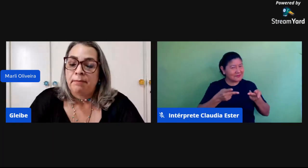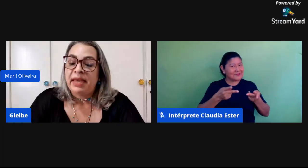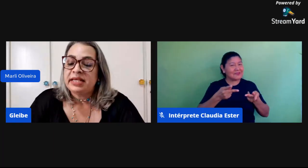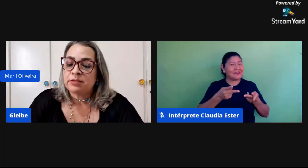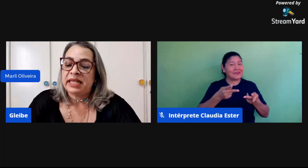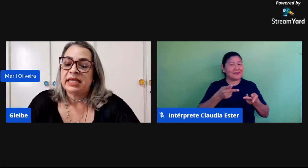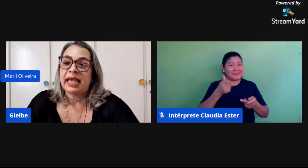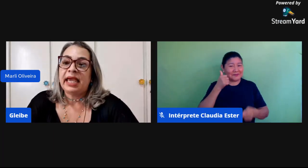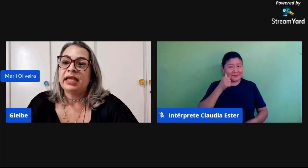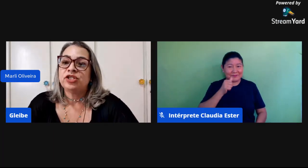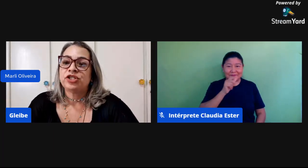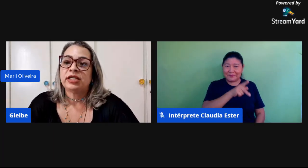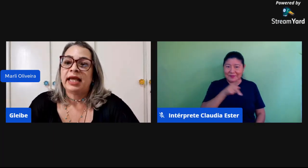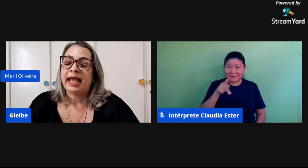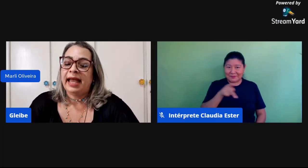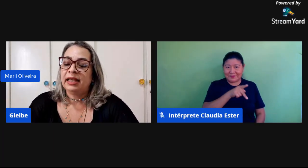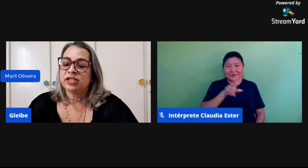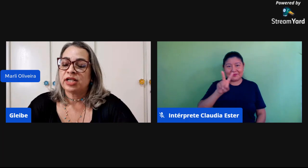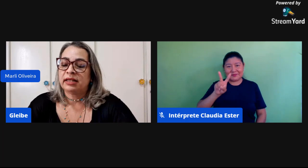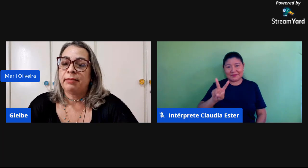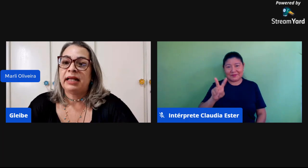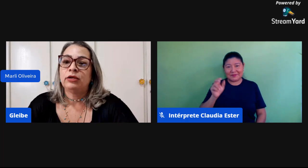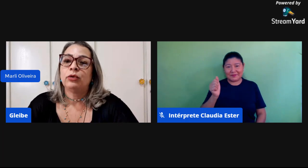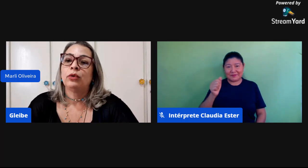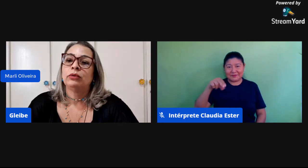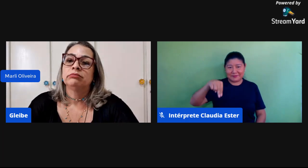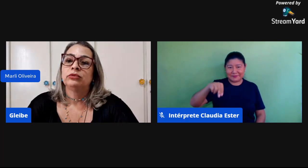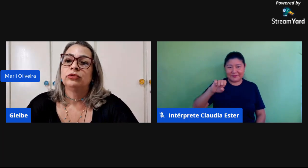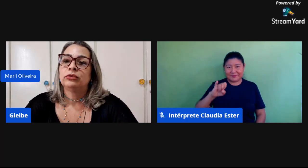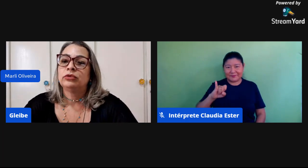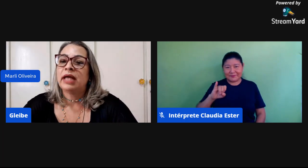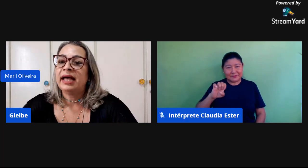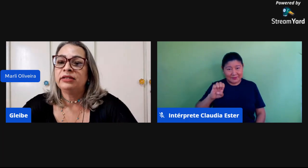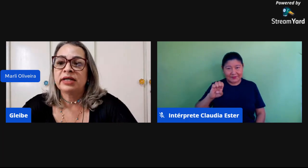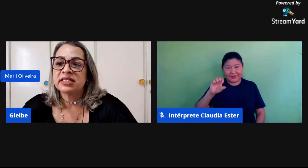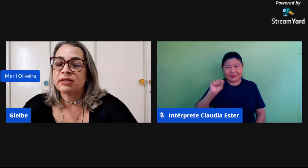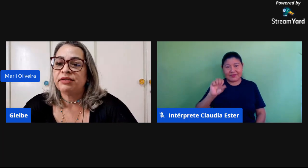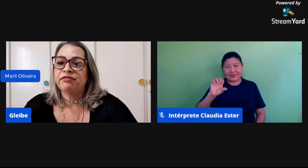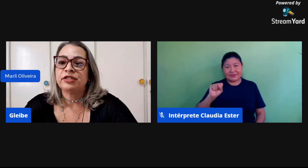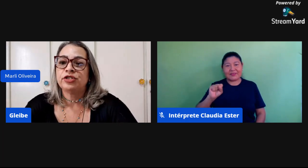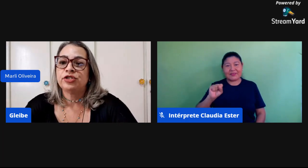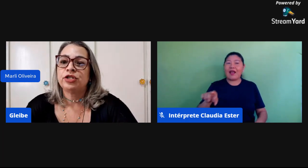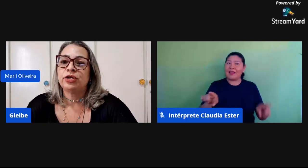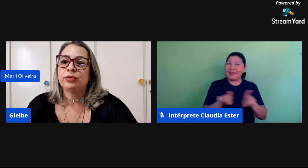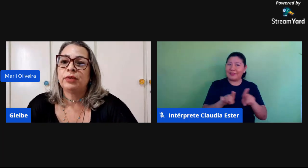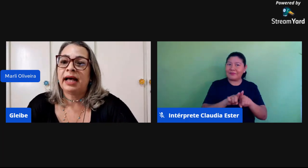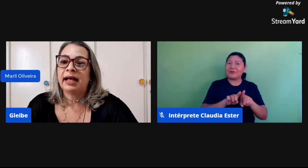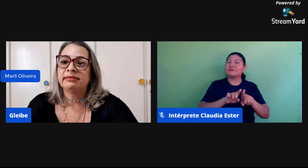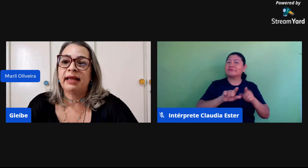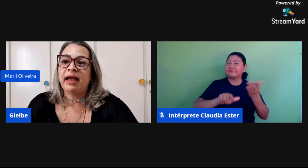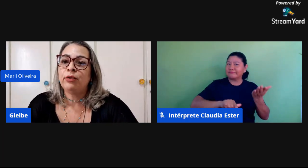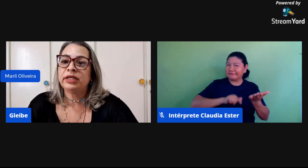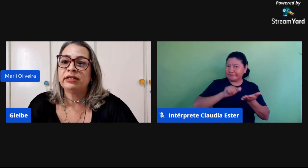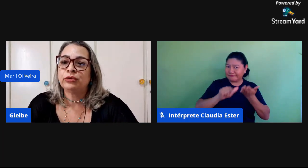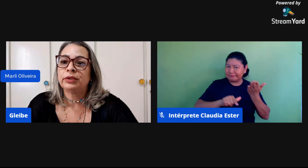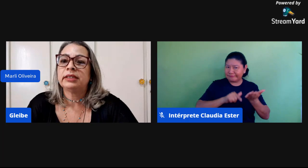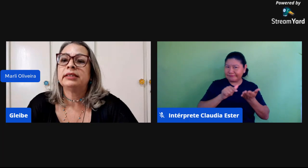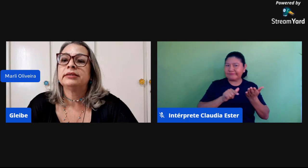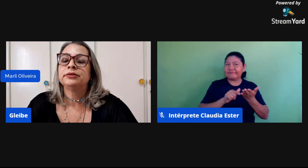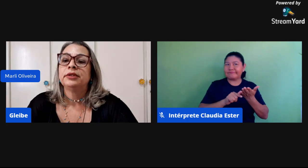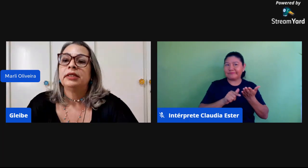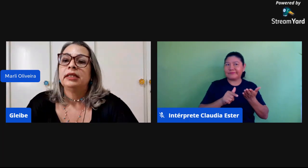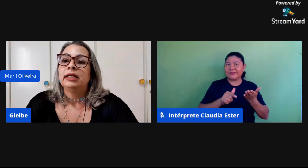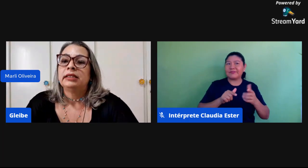professora bem experiente, ela já trabalhou da educação infantil até o